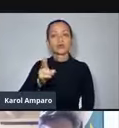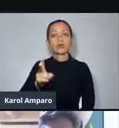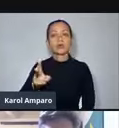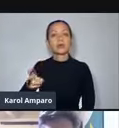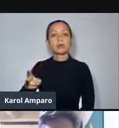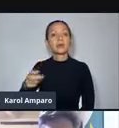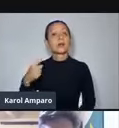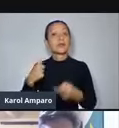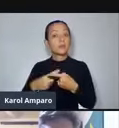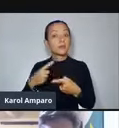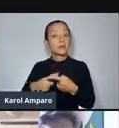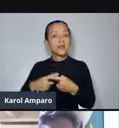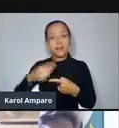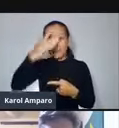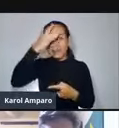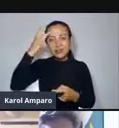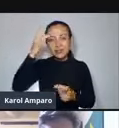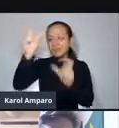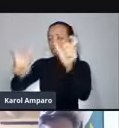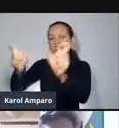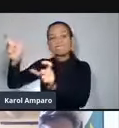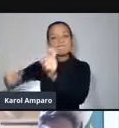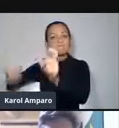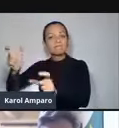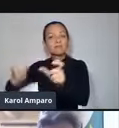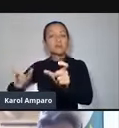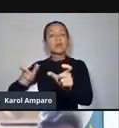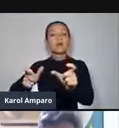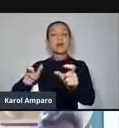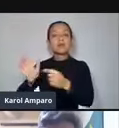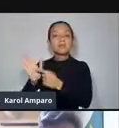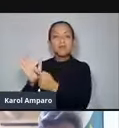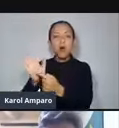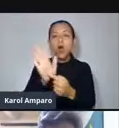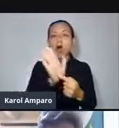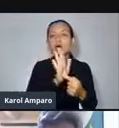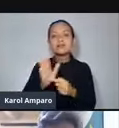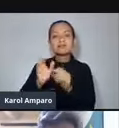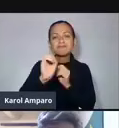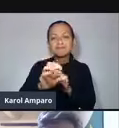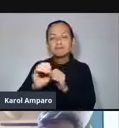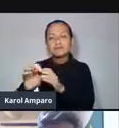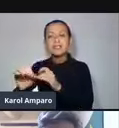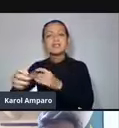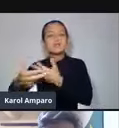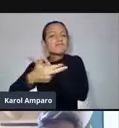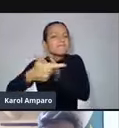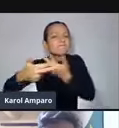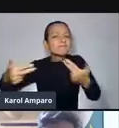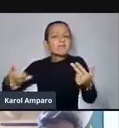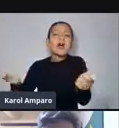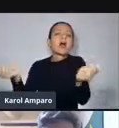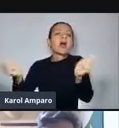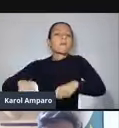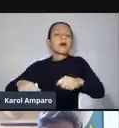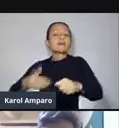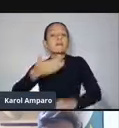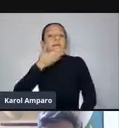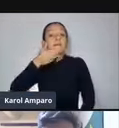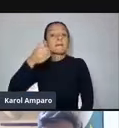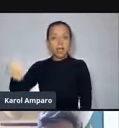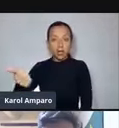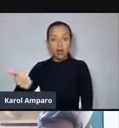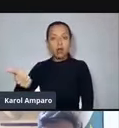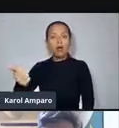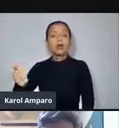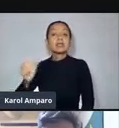Tentando convencer o universo, né, a nossa passagem, de tudo aquilo que a gente podia melhorar, né, em sintonia com tudo